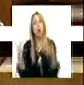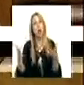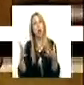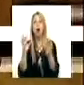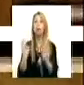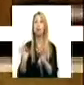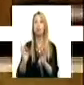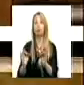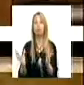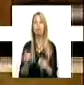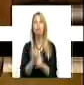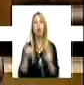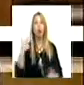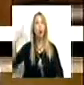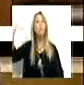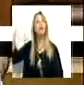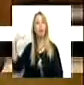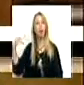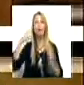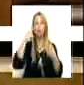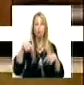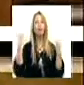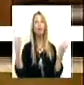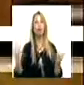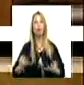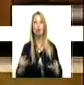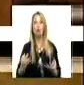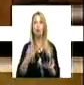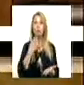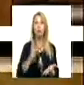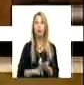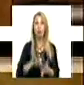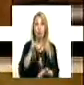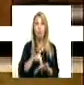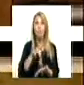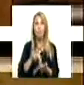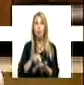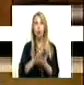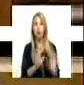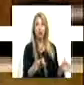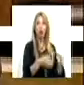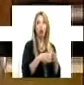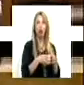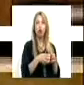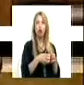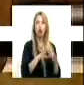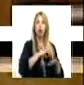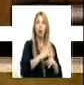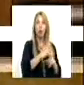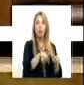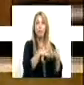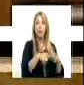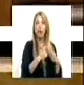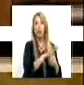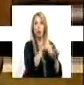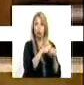absoluta, porque o passado bem o demonstrou e a verdade é que as posições conjuntas assinadas com outros partidos, entre os quais